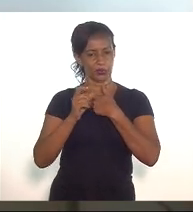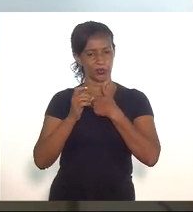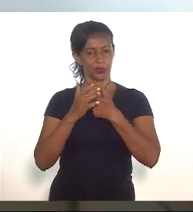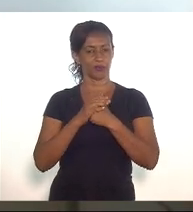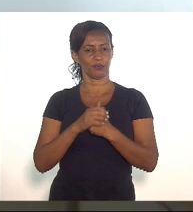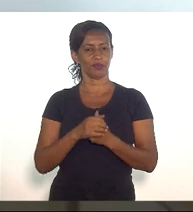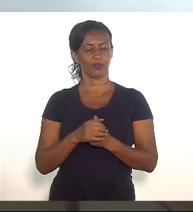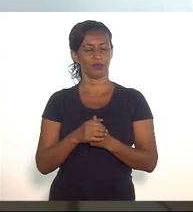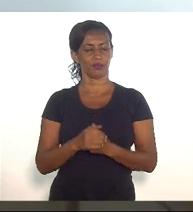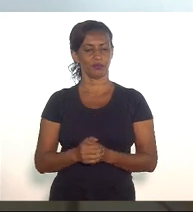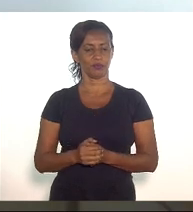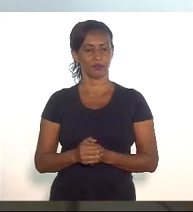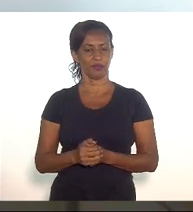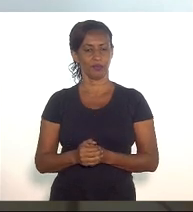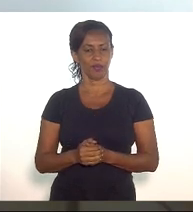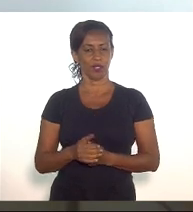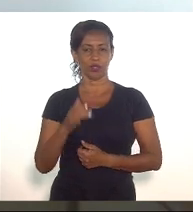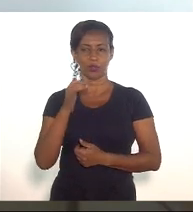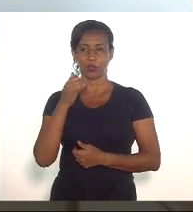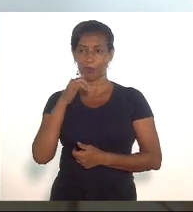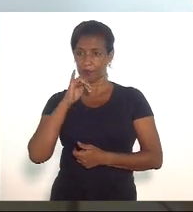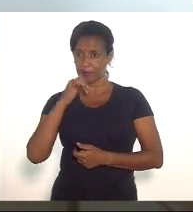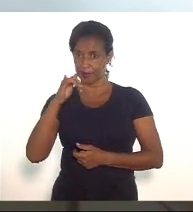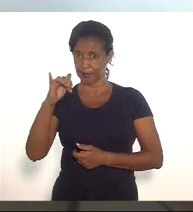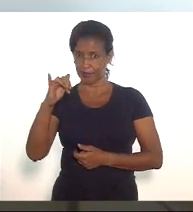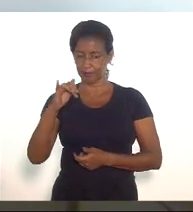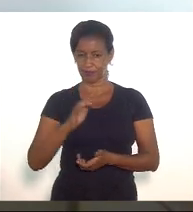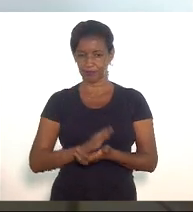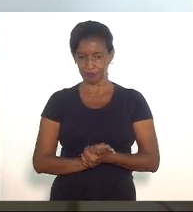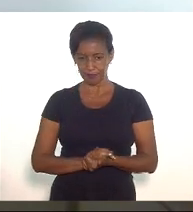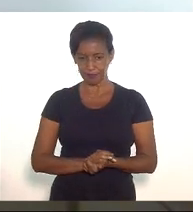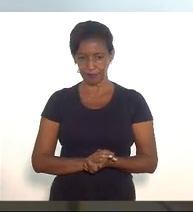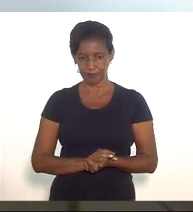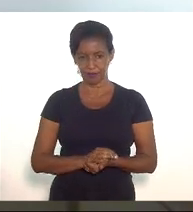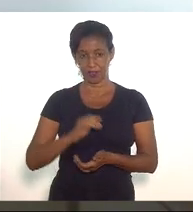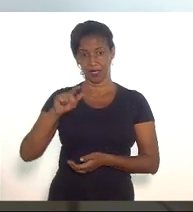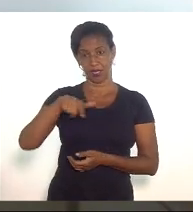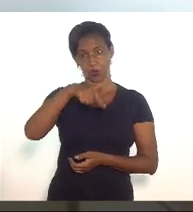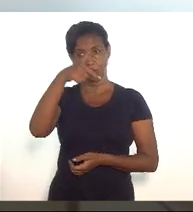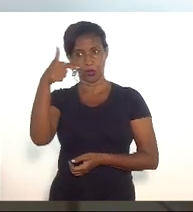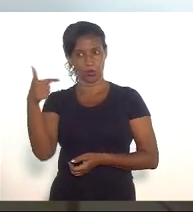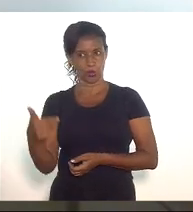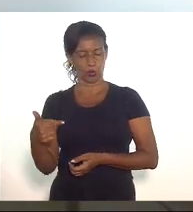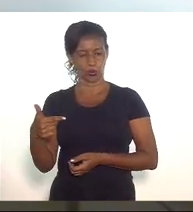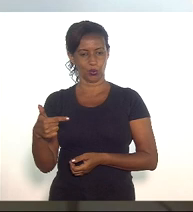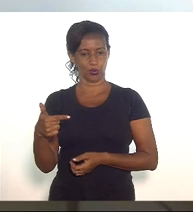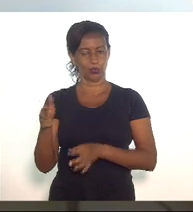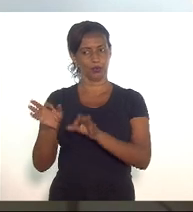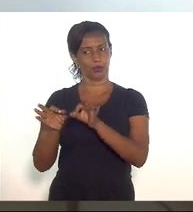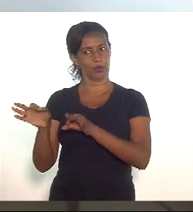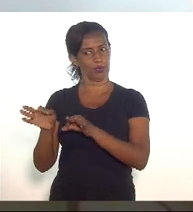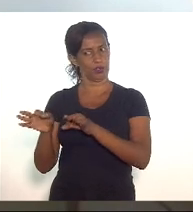sobre termoelétrica, que é o segundo projeto.